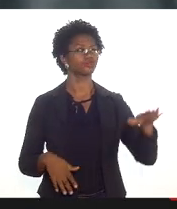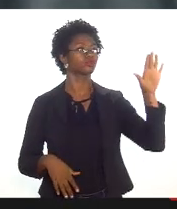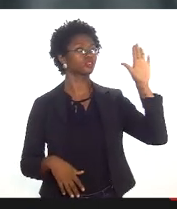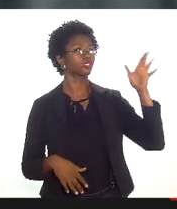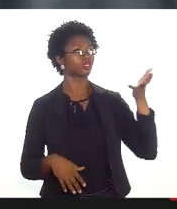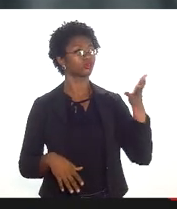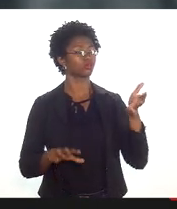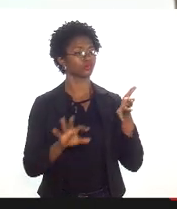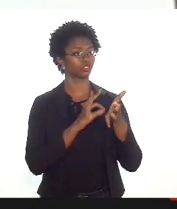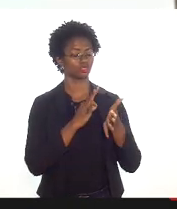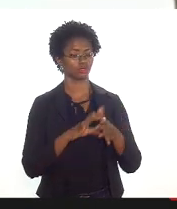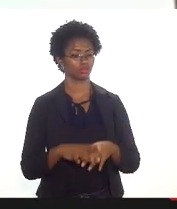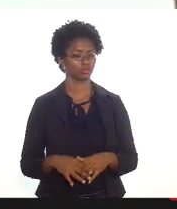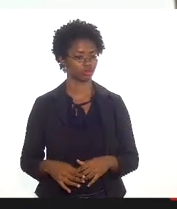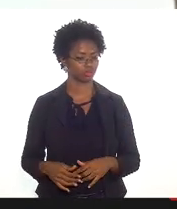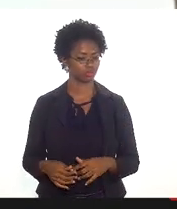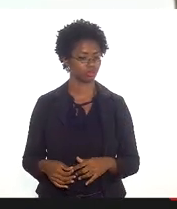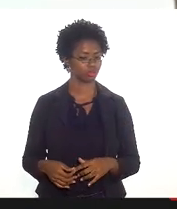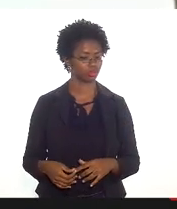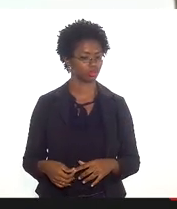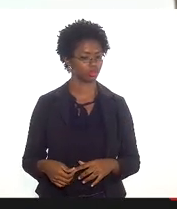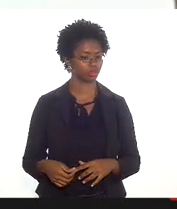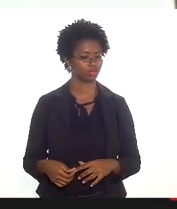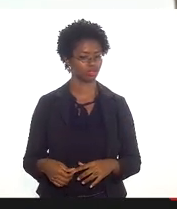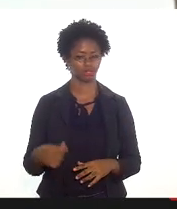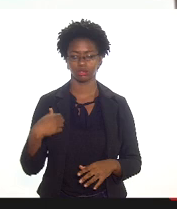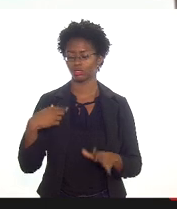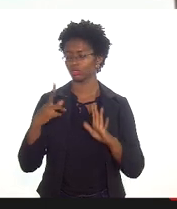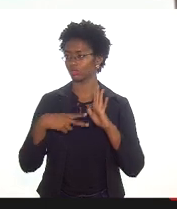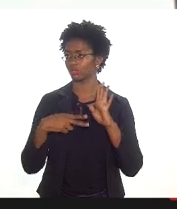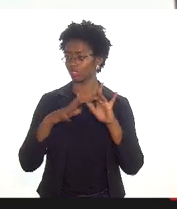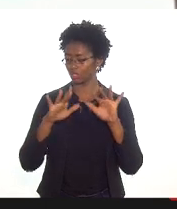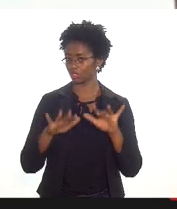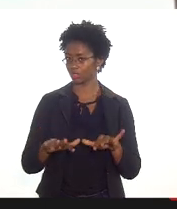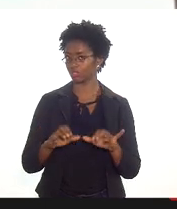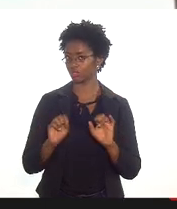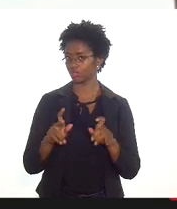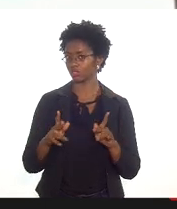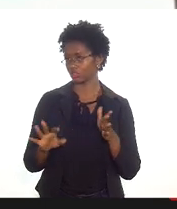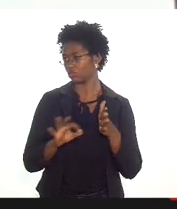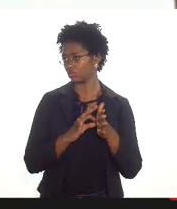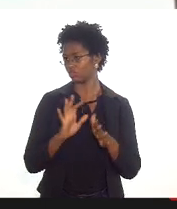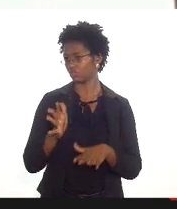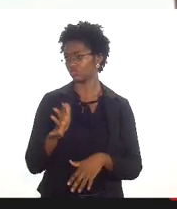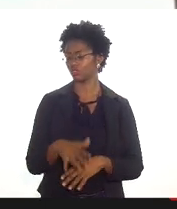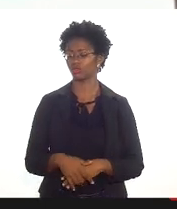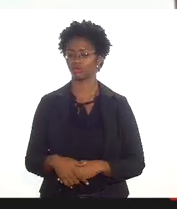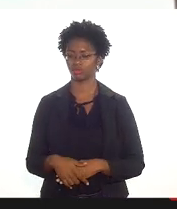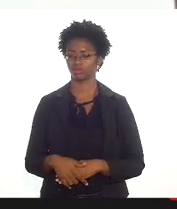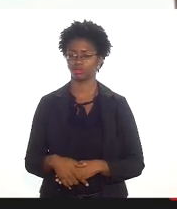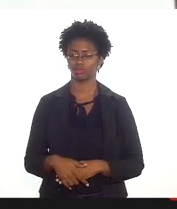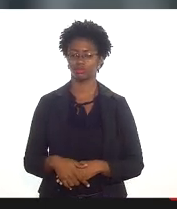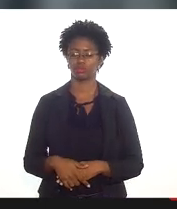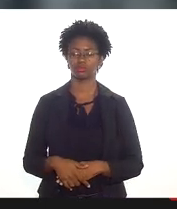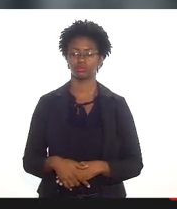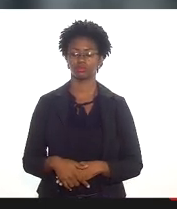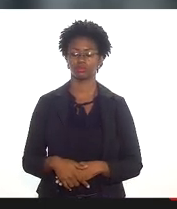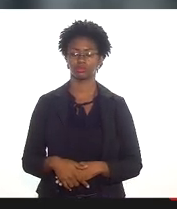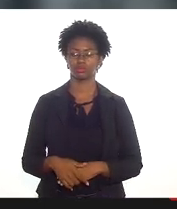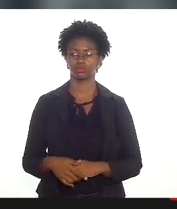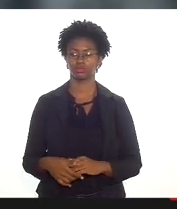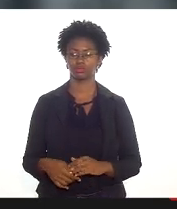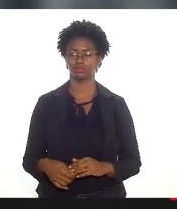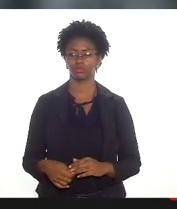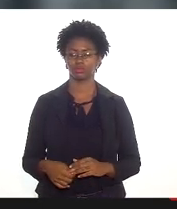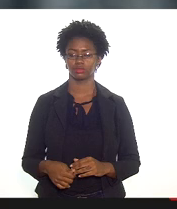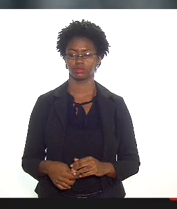favor. Eu estou lendo o chat, Alexandre, pode deixar. É escrito já. Depois de todos os deputados,